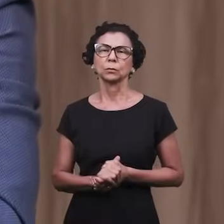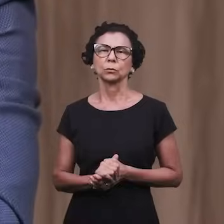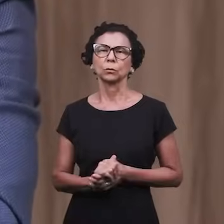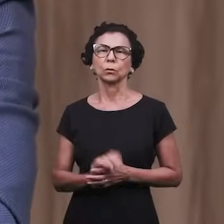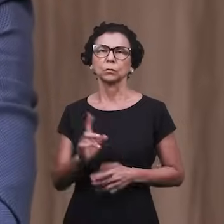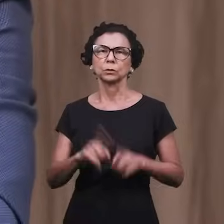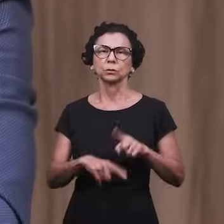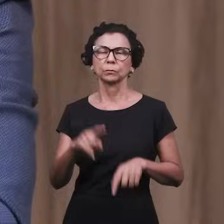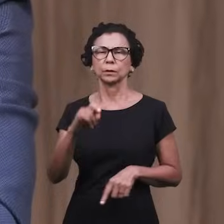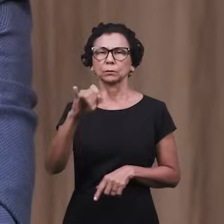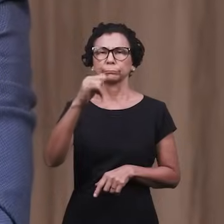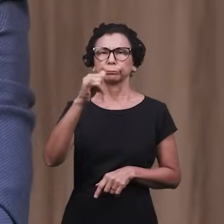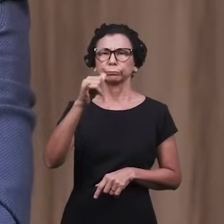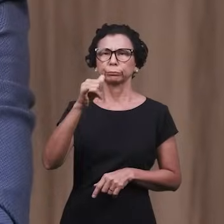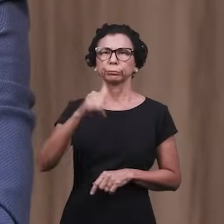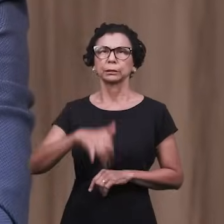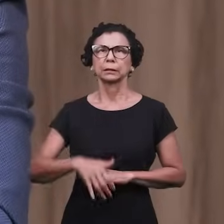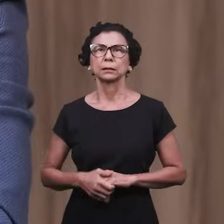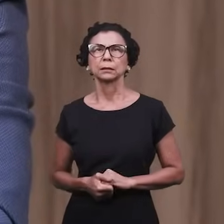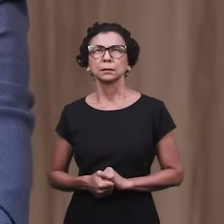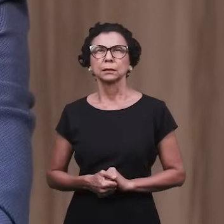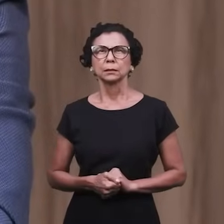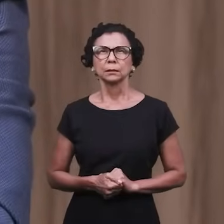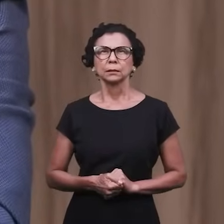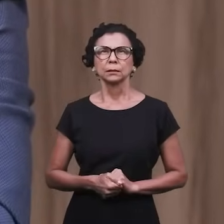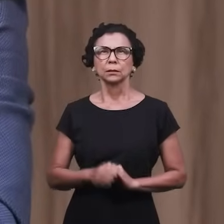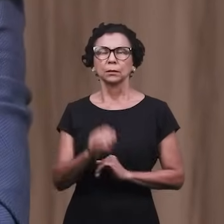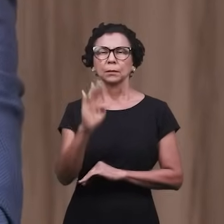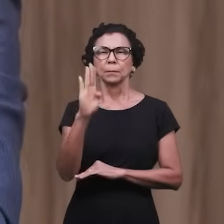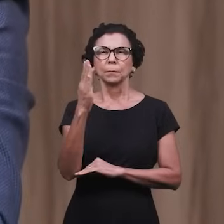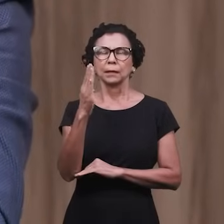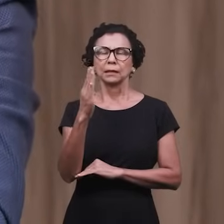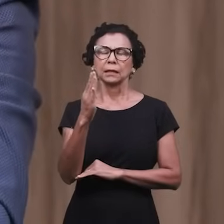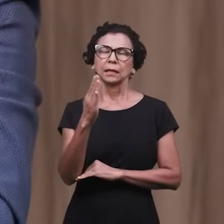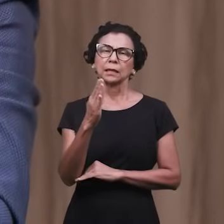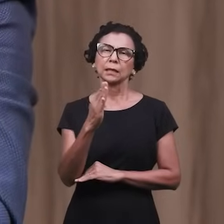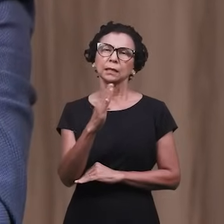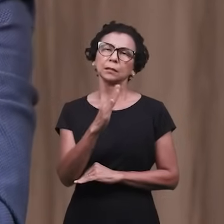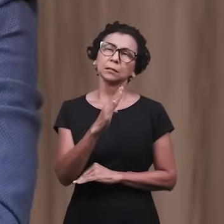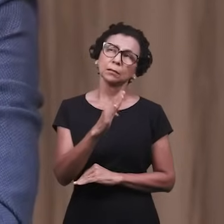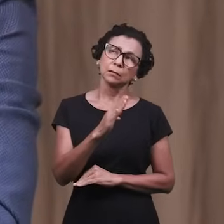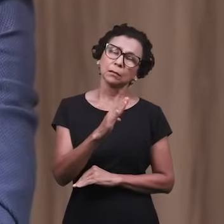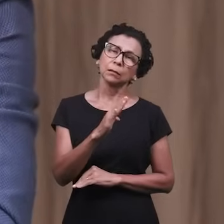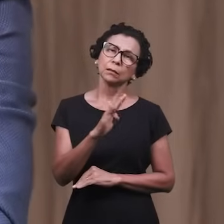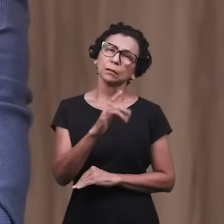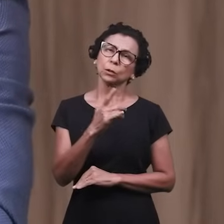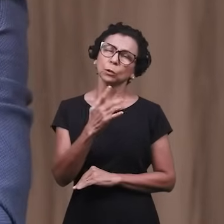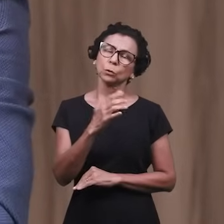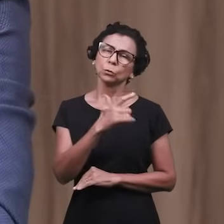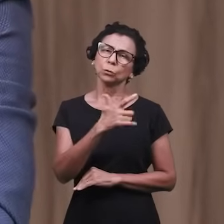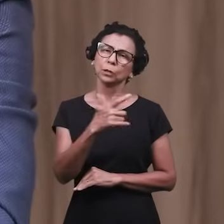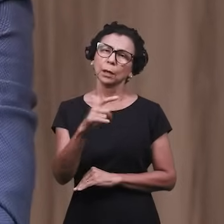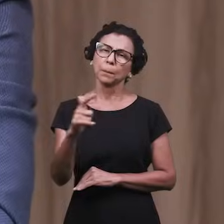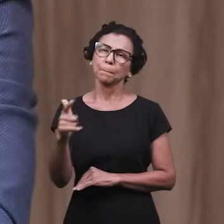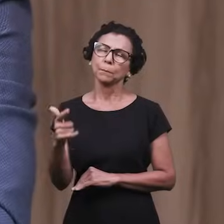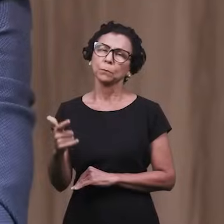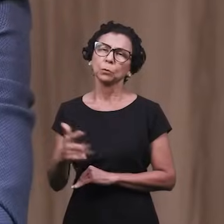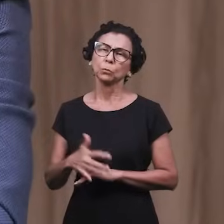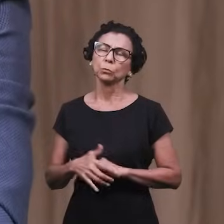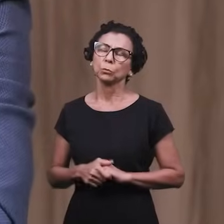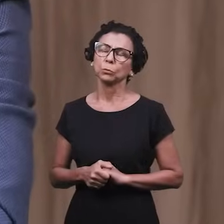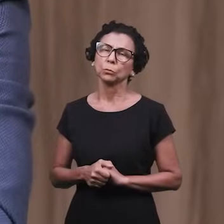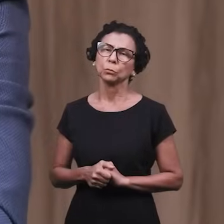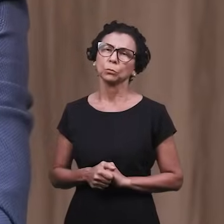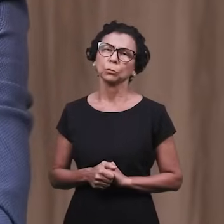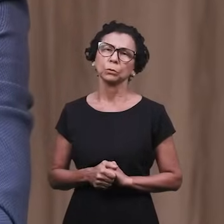elétricos, então, assim, as madeiras não têm muita influência. Tem o seu lugar, mas na sonoridade do